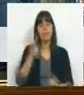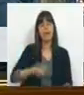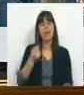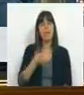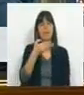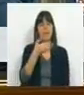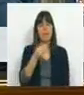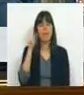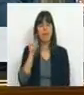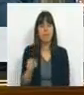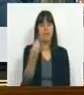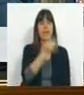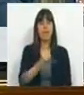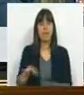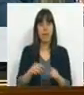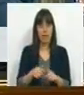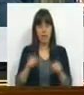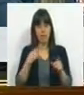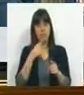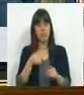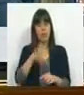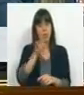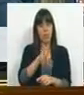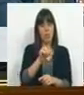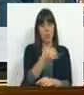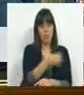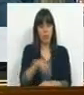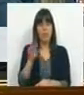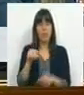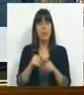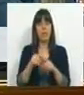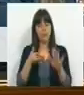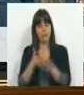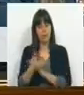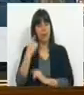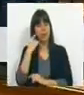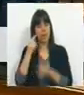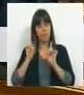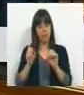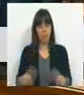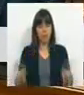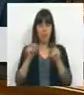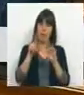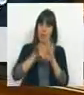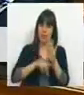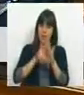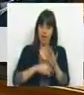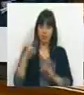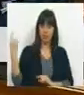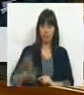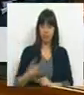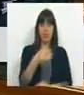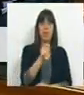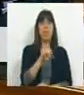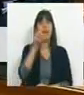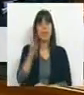abono a 70 mil crianças. Desde 1 de novembro de 2010, quando entraram em vigor as novas regras impostas pelo